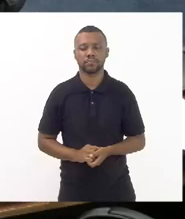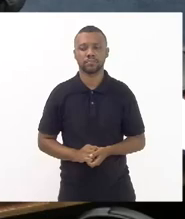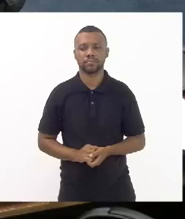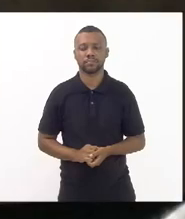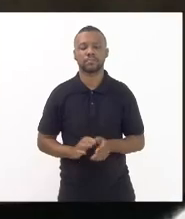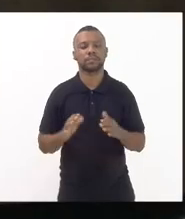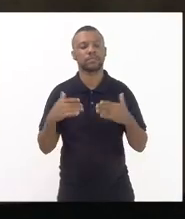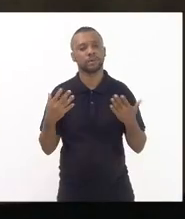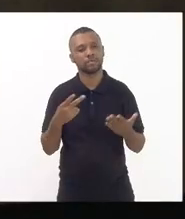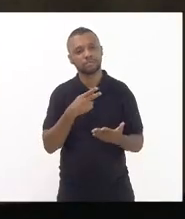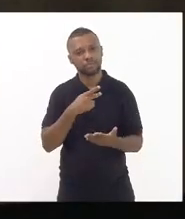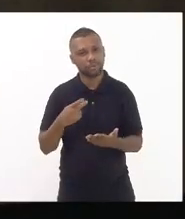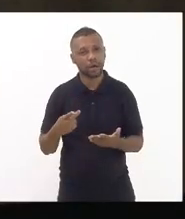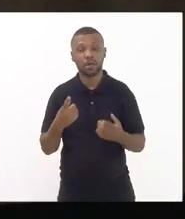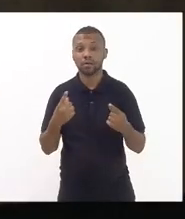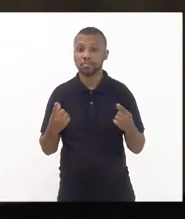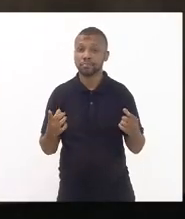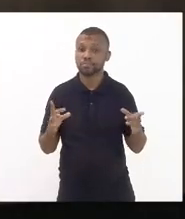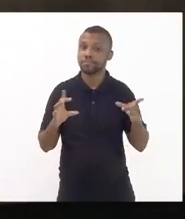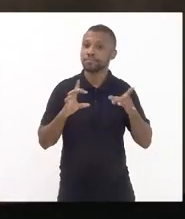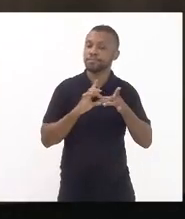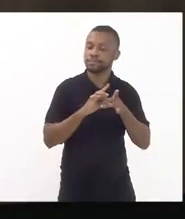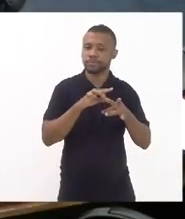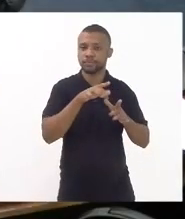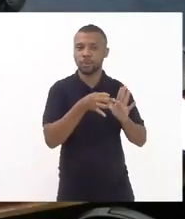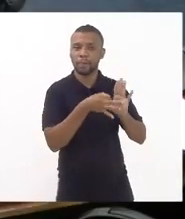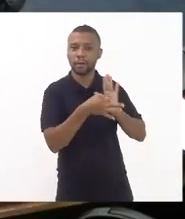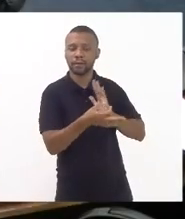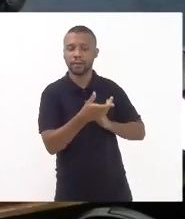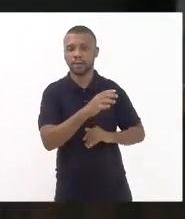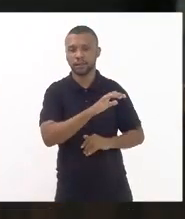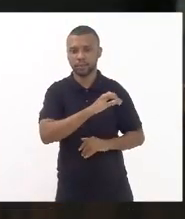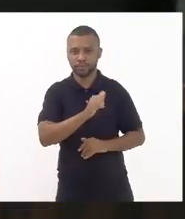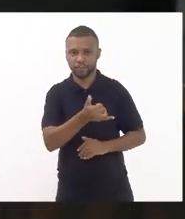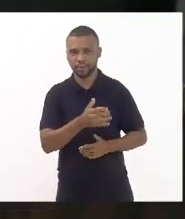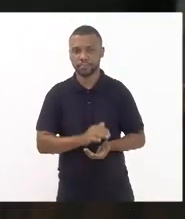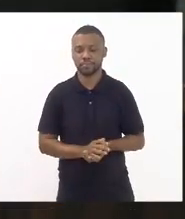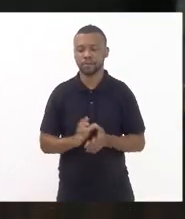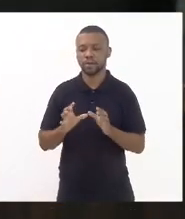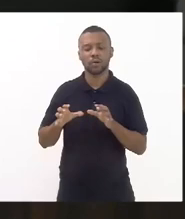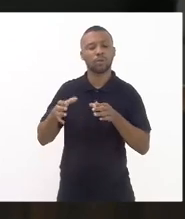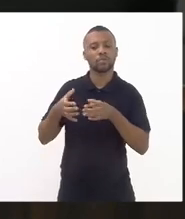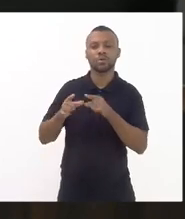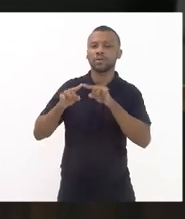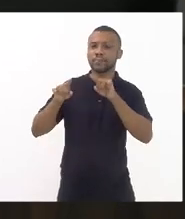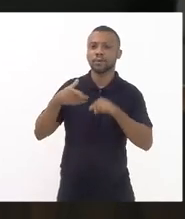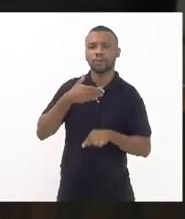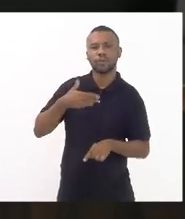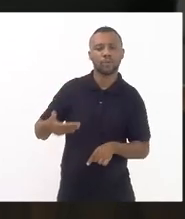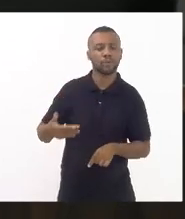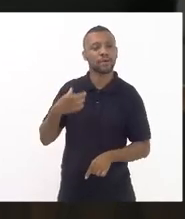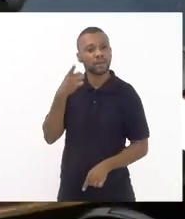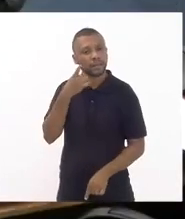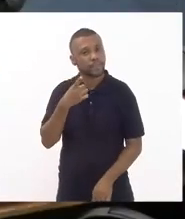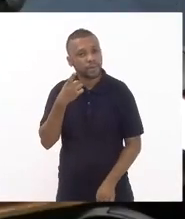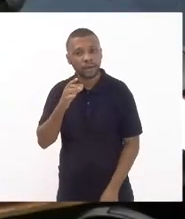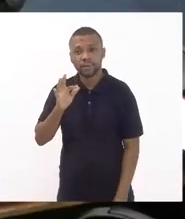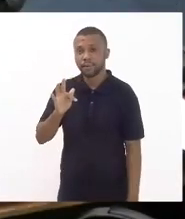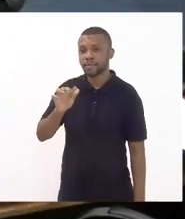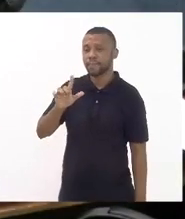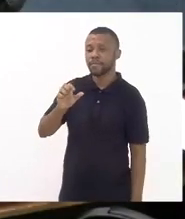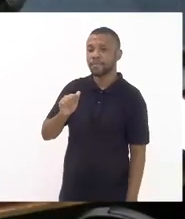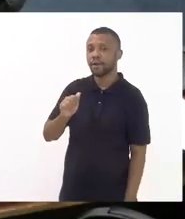Senhor presidente, acompanho o parecer da CCJ. Pela Comissão de Servidores Públicos, deputado Flávio Serafini.